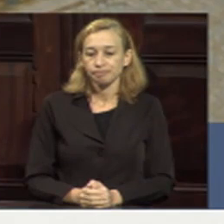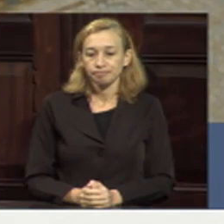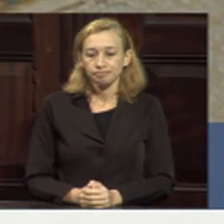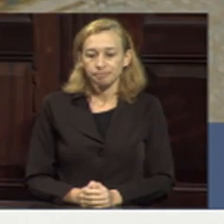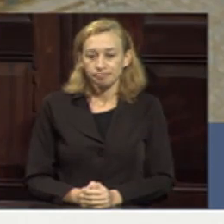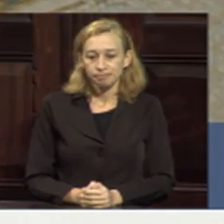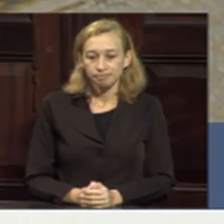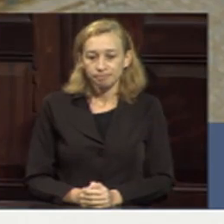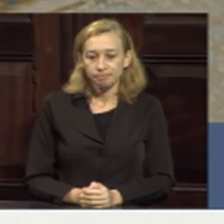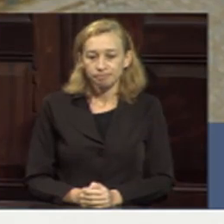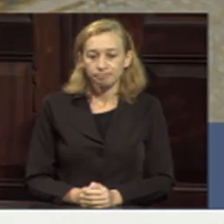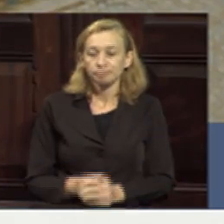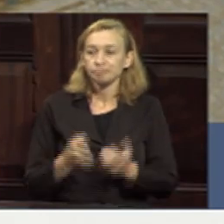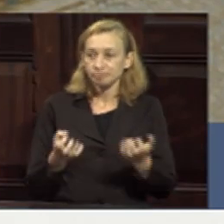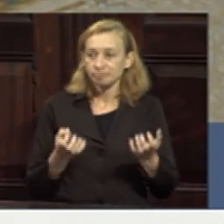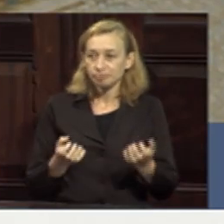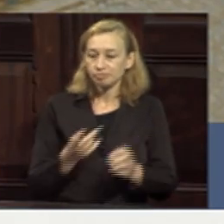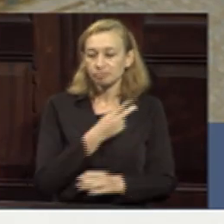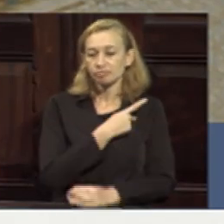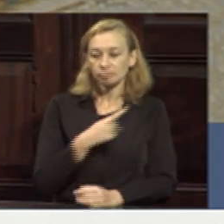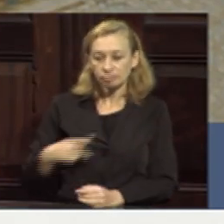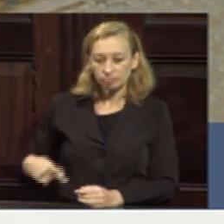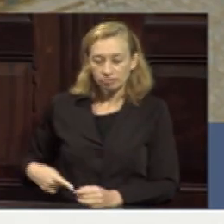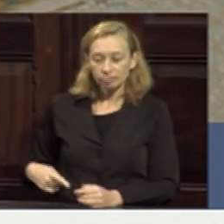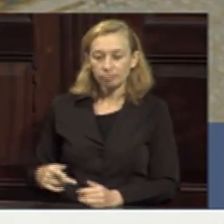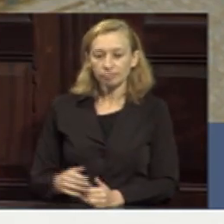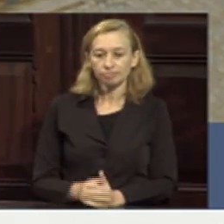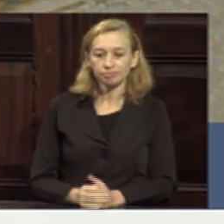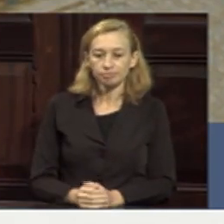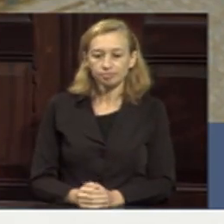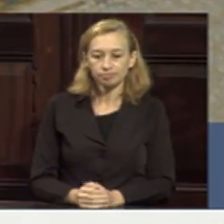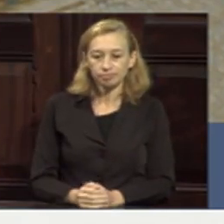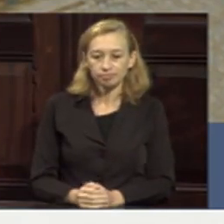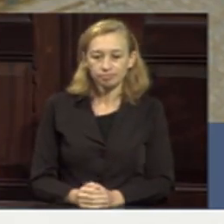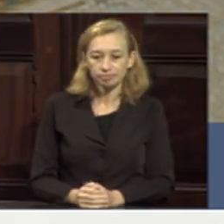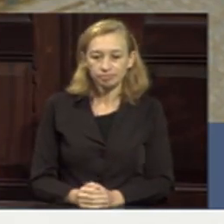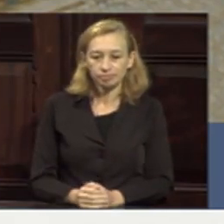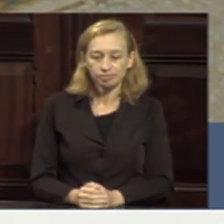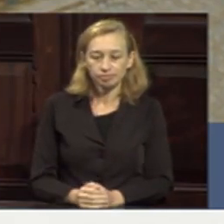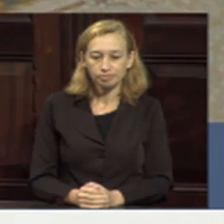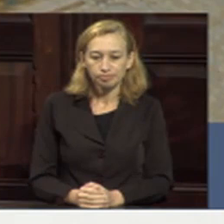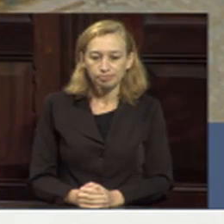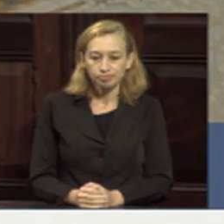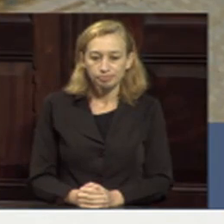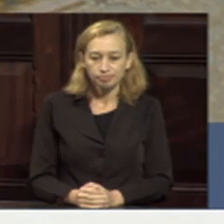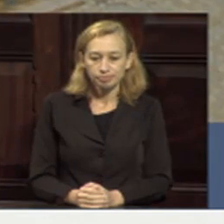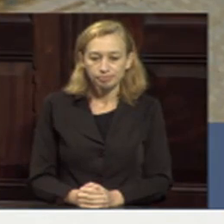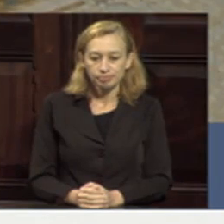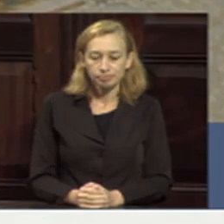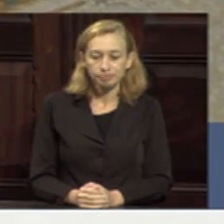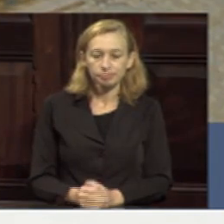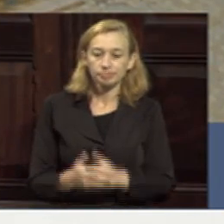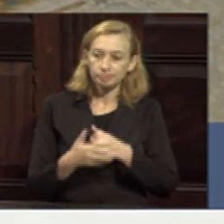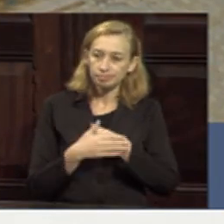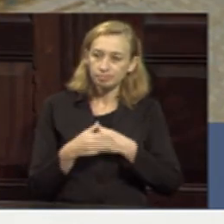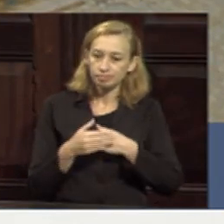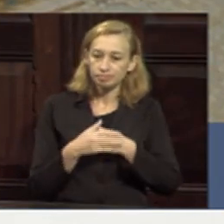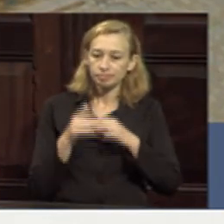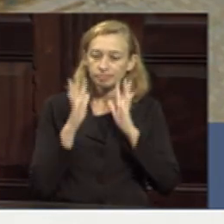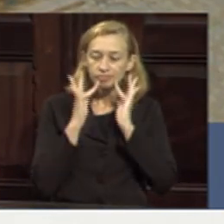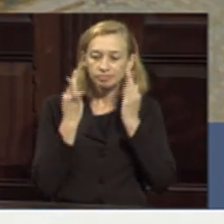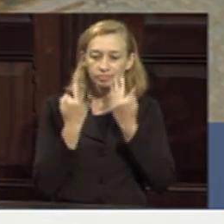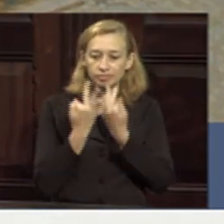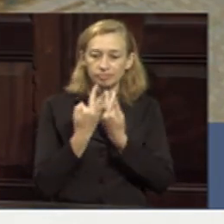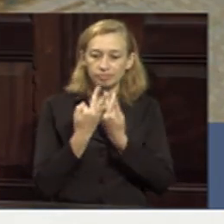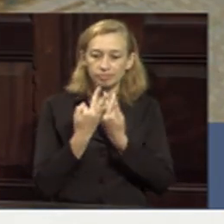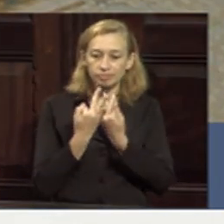Quero, presidente, externar essa solidariedade à família da Marielle e do